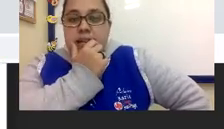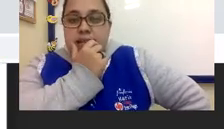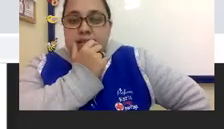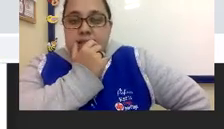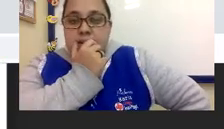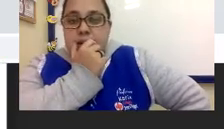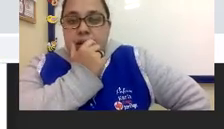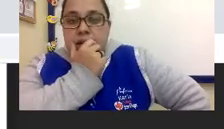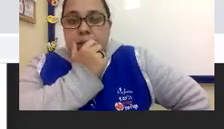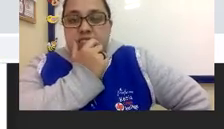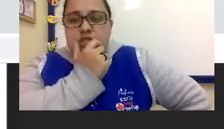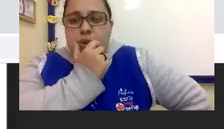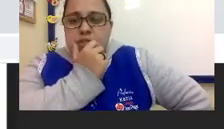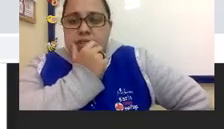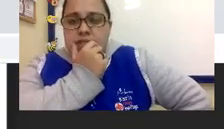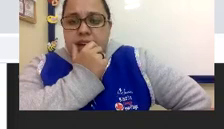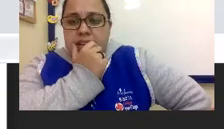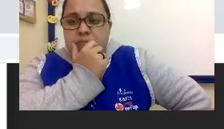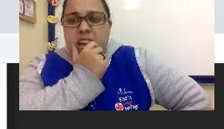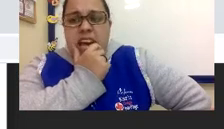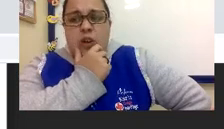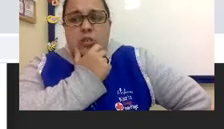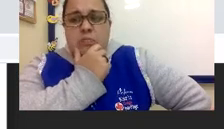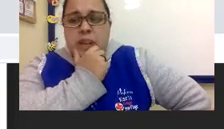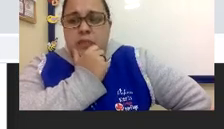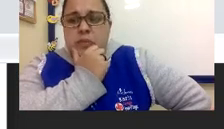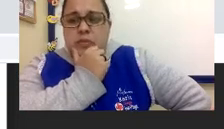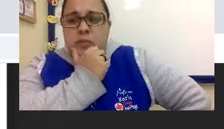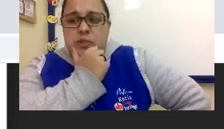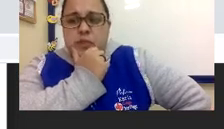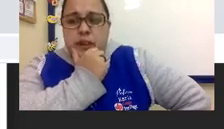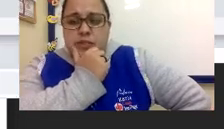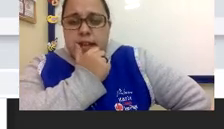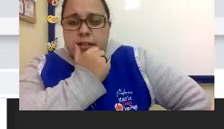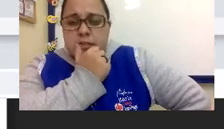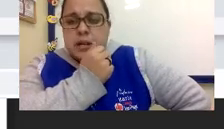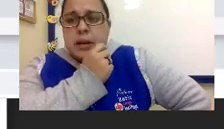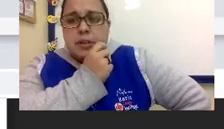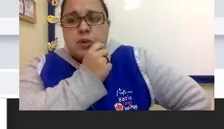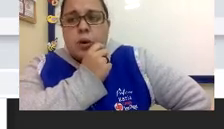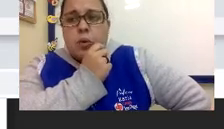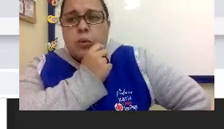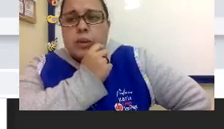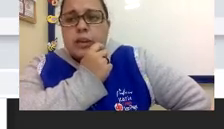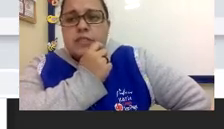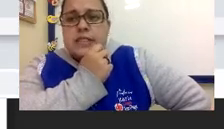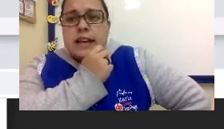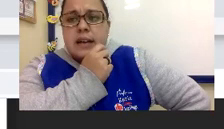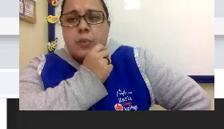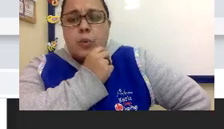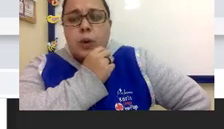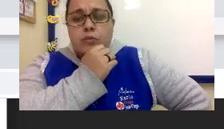uma delícia, mas estou satisfeita. Eu também. Vamos escovar os dentes? Pessoal, o que